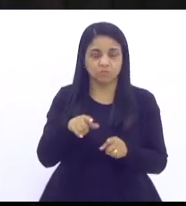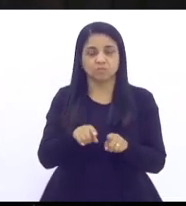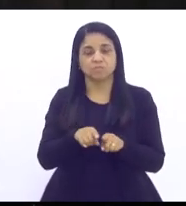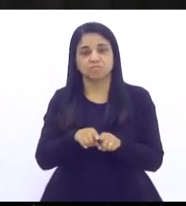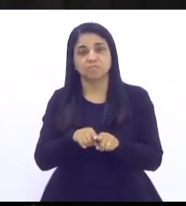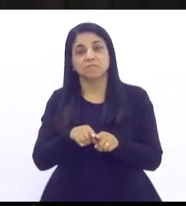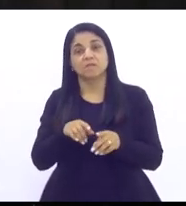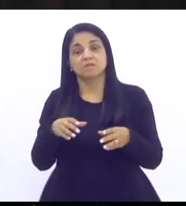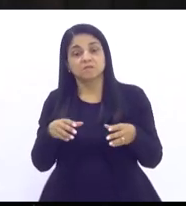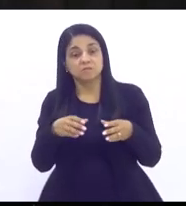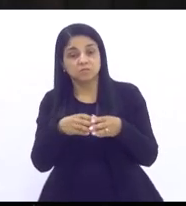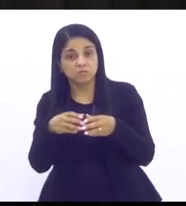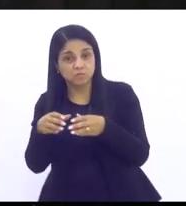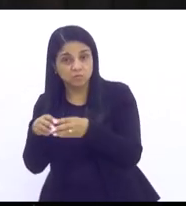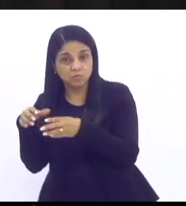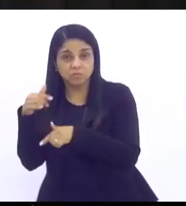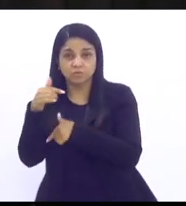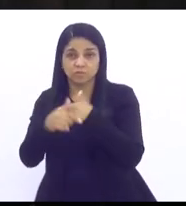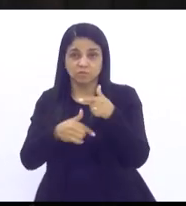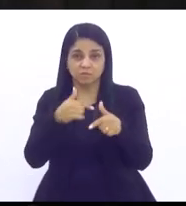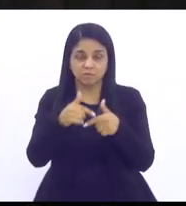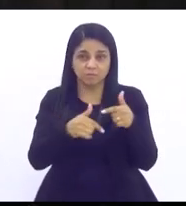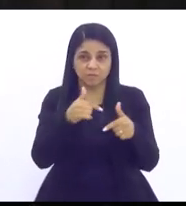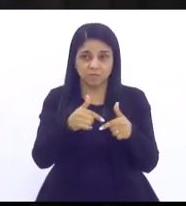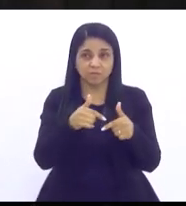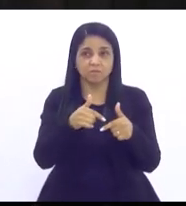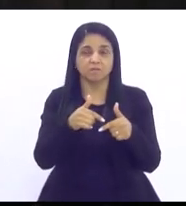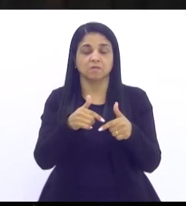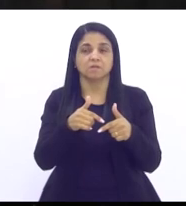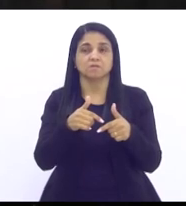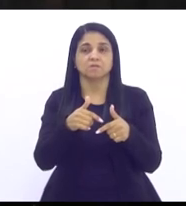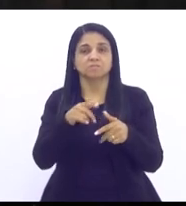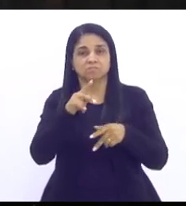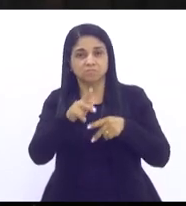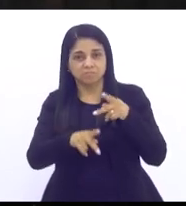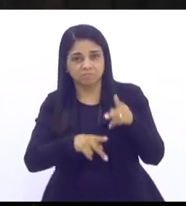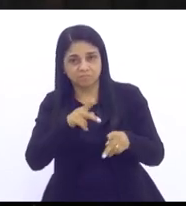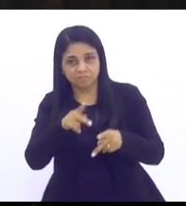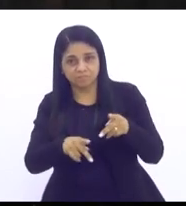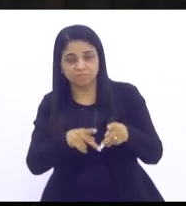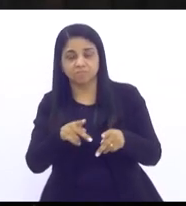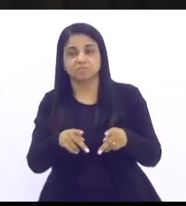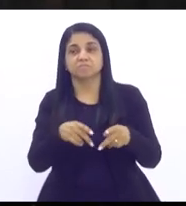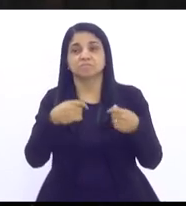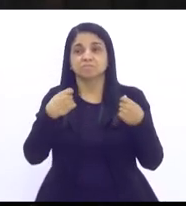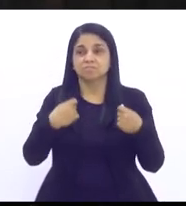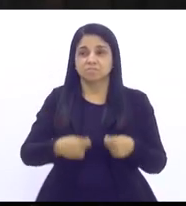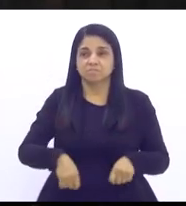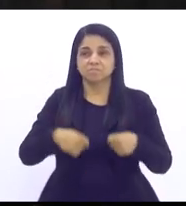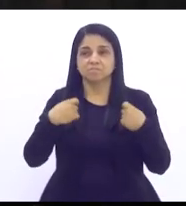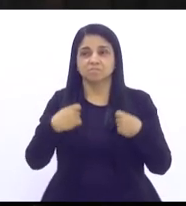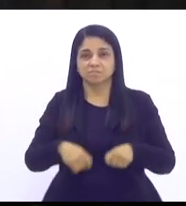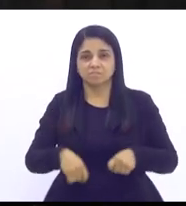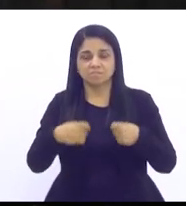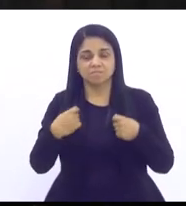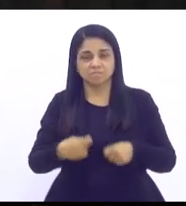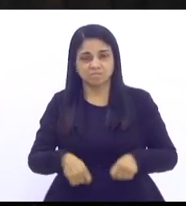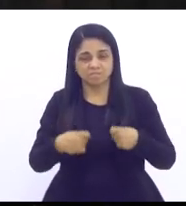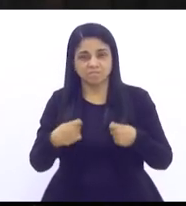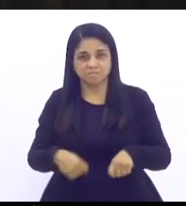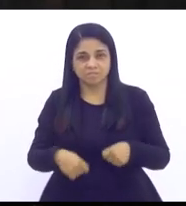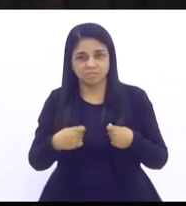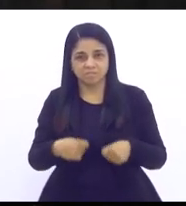Essas categorias de trabalhadores, esses segmentos populacionais, precisam de